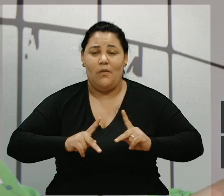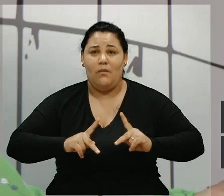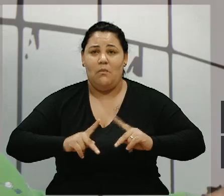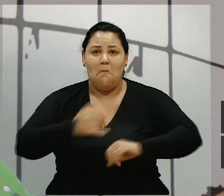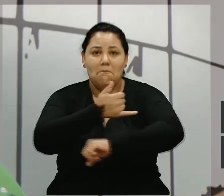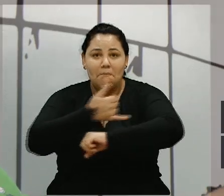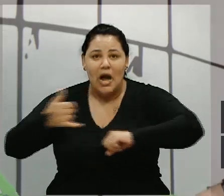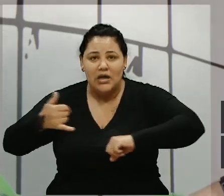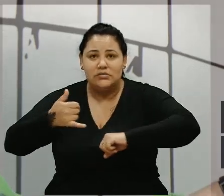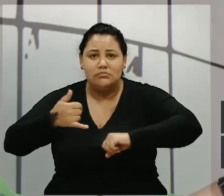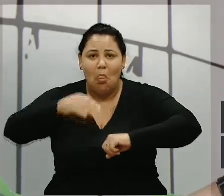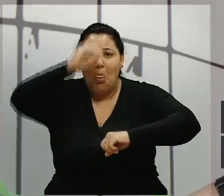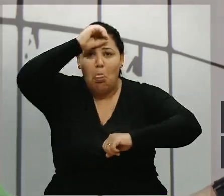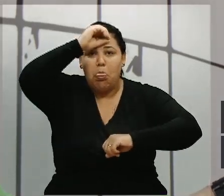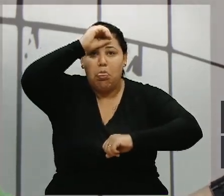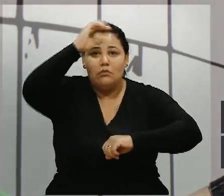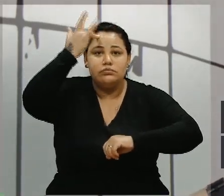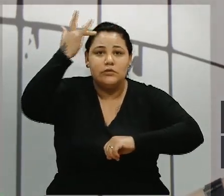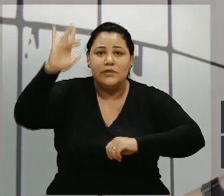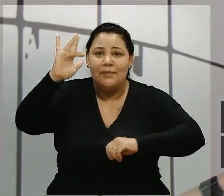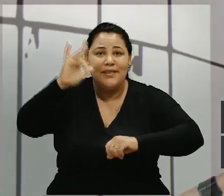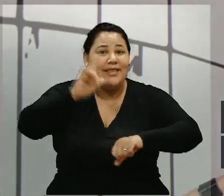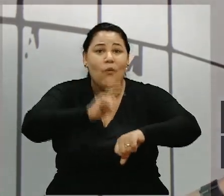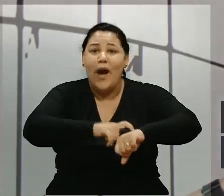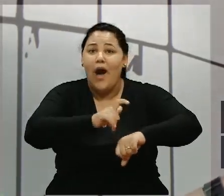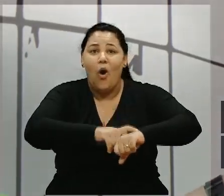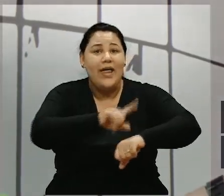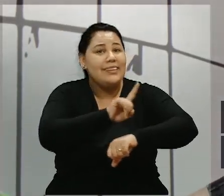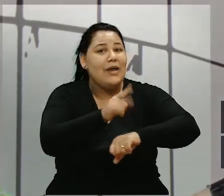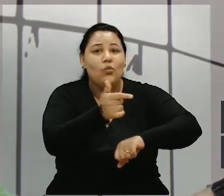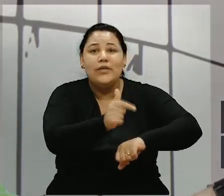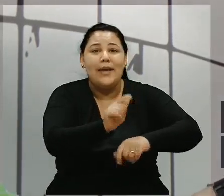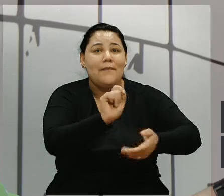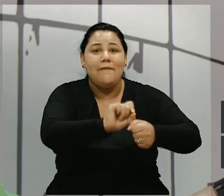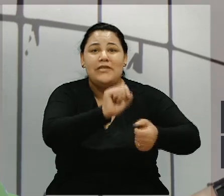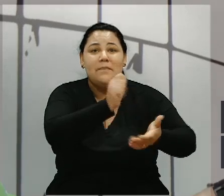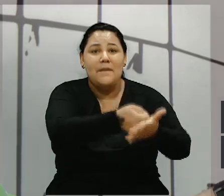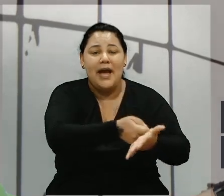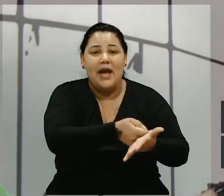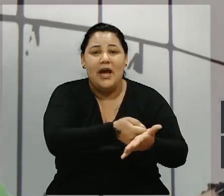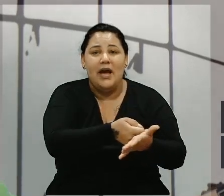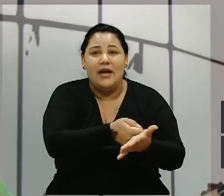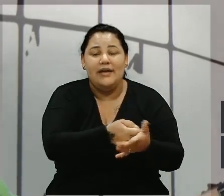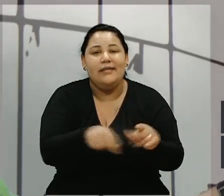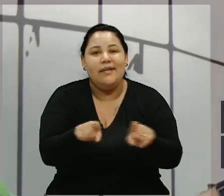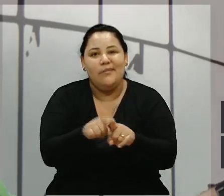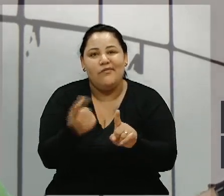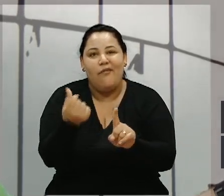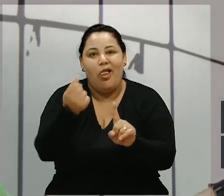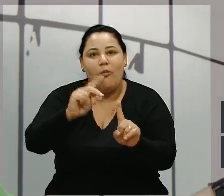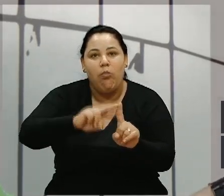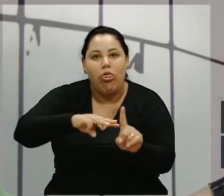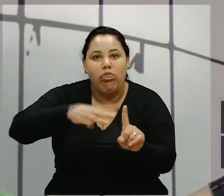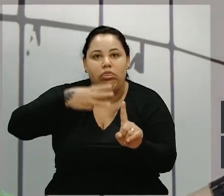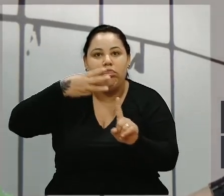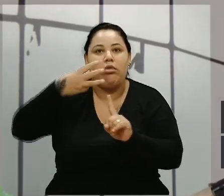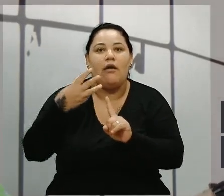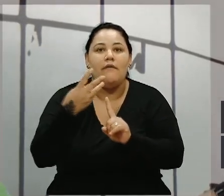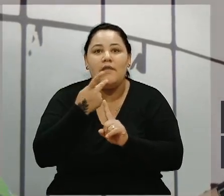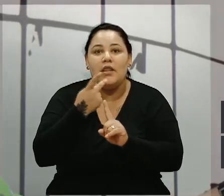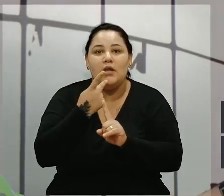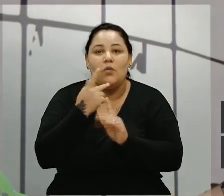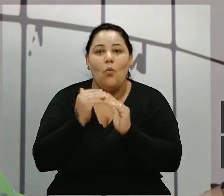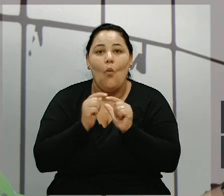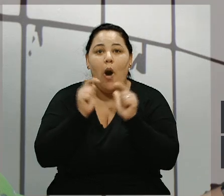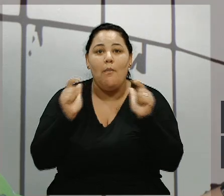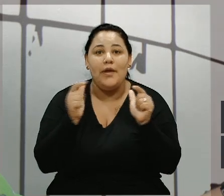sabem que tem que pagar, não fica disponível na hora para fazer os pagamentos, fora que o valor triplicou, né? Estamos falando de um aumento de 300%